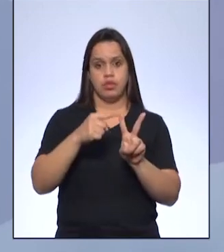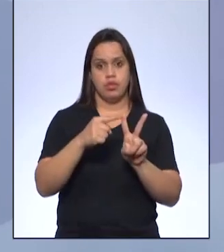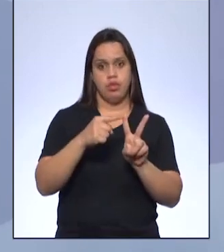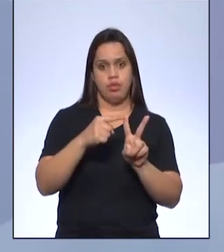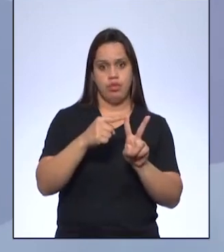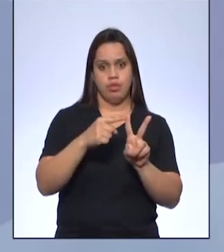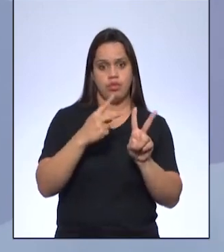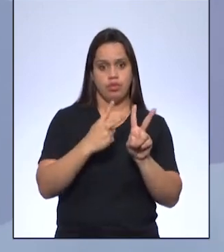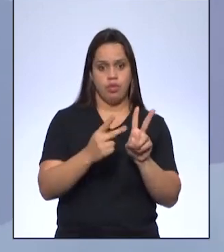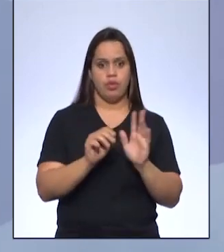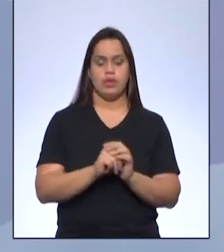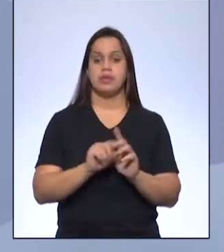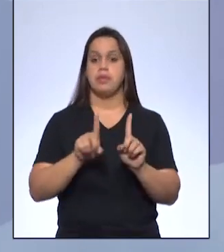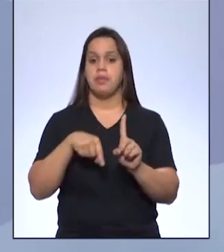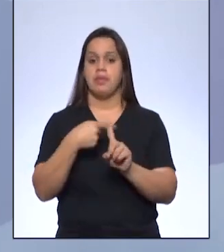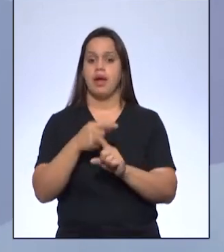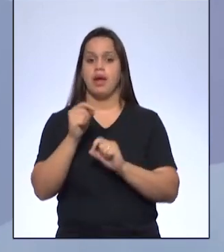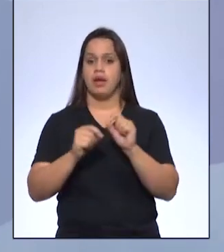lá,